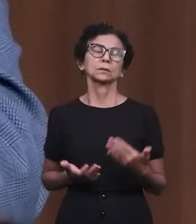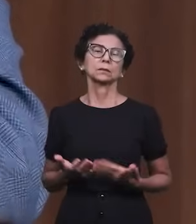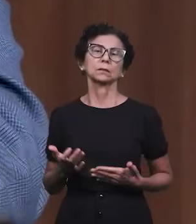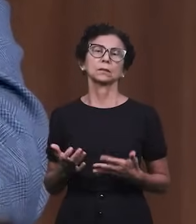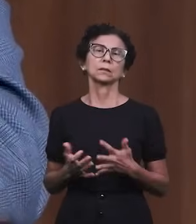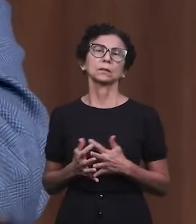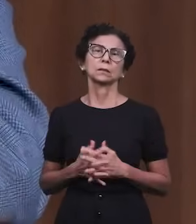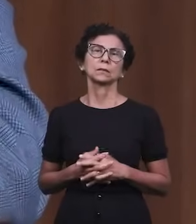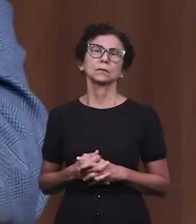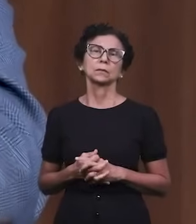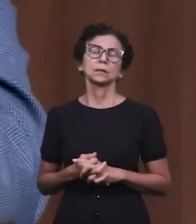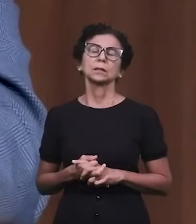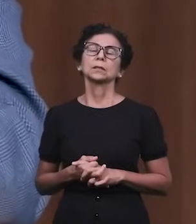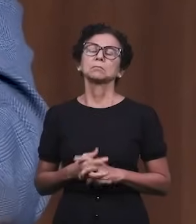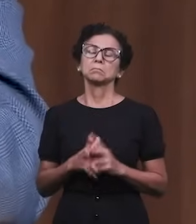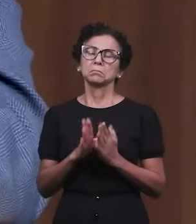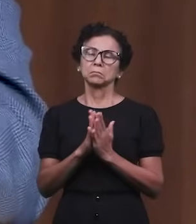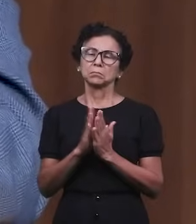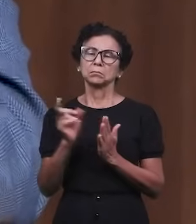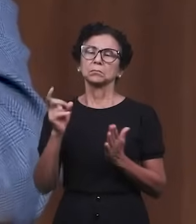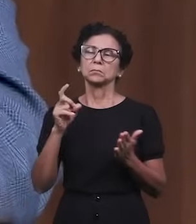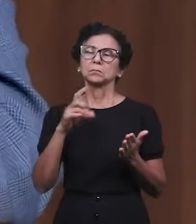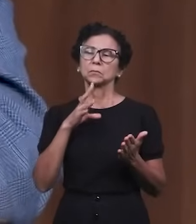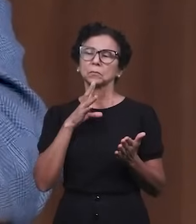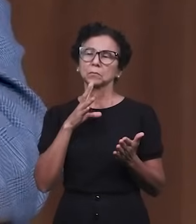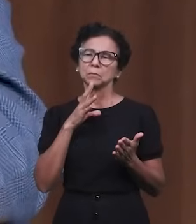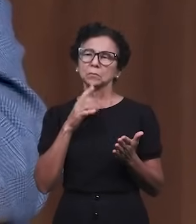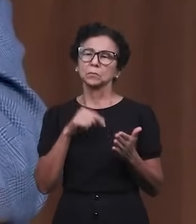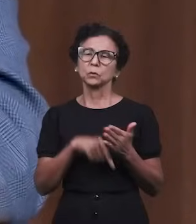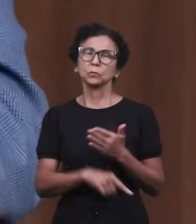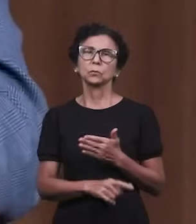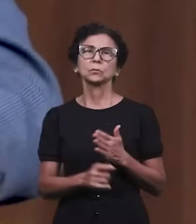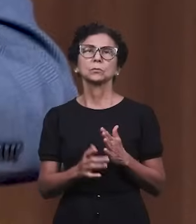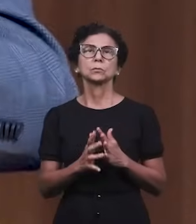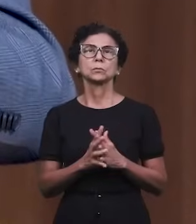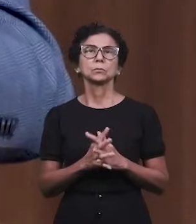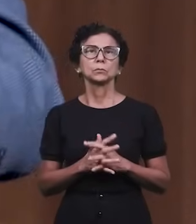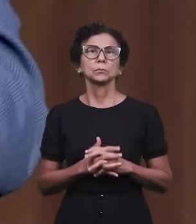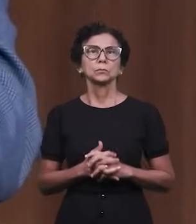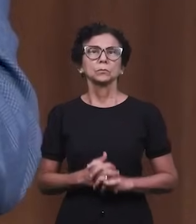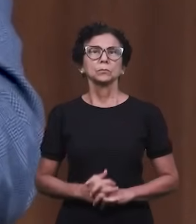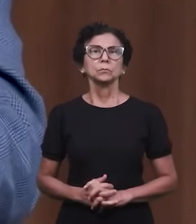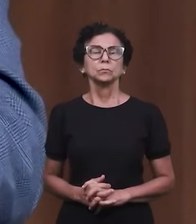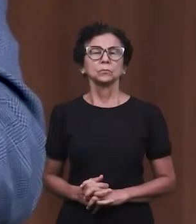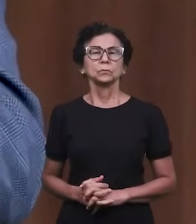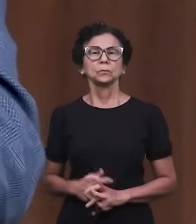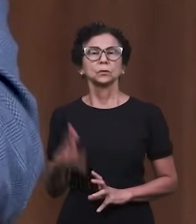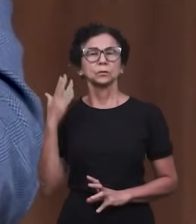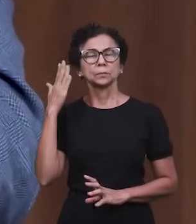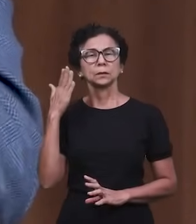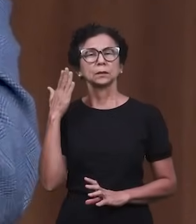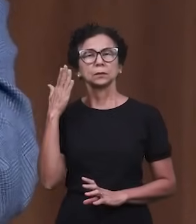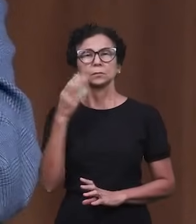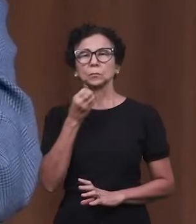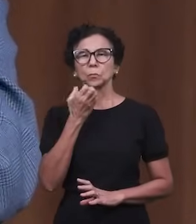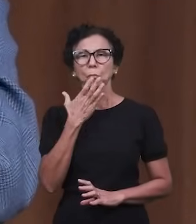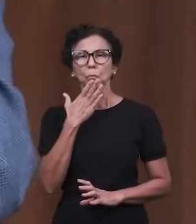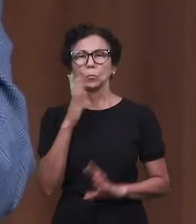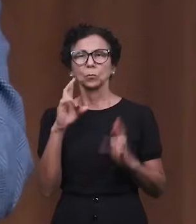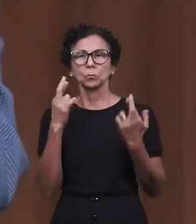tem um trabalho notável, você conhece bem a palavra. Ela entregava umas mensagens na reunião de senhoras muito